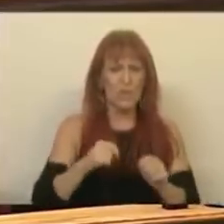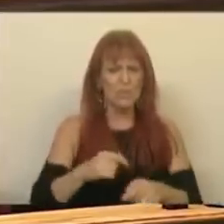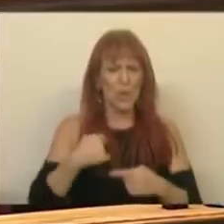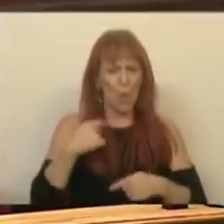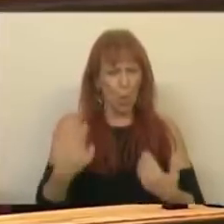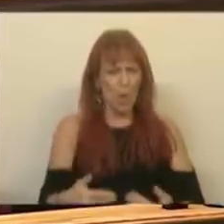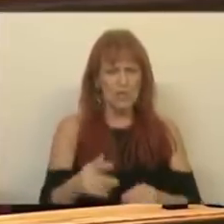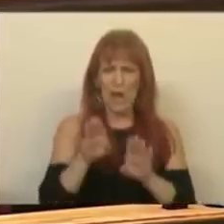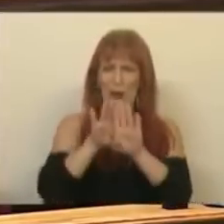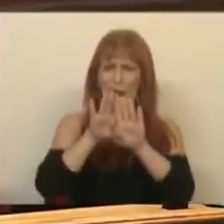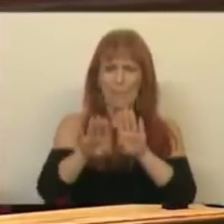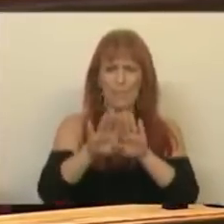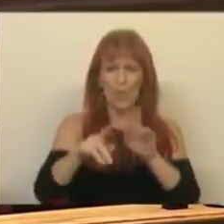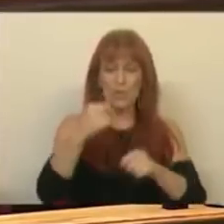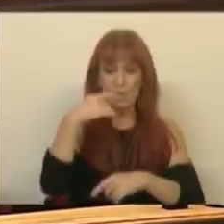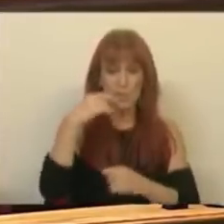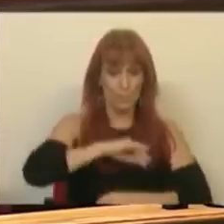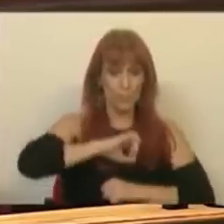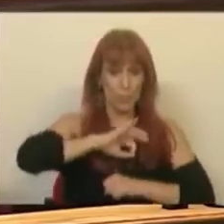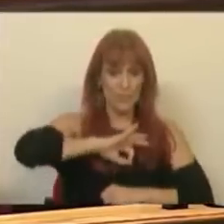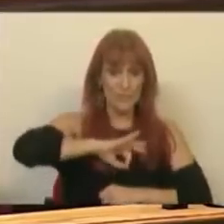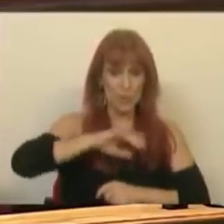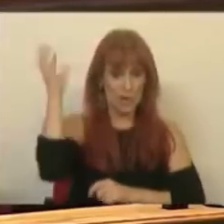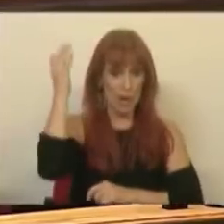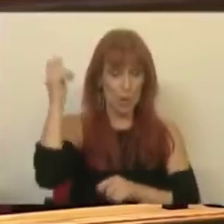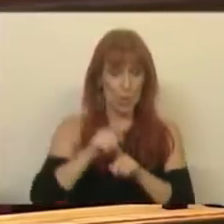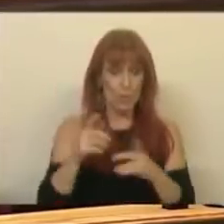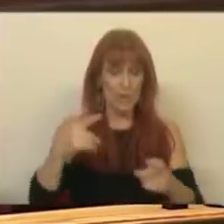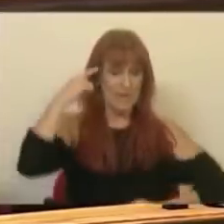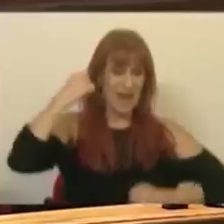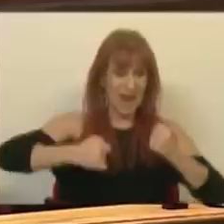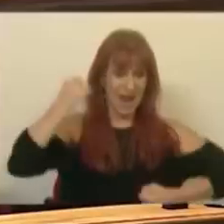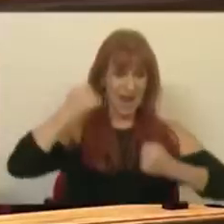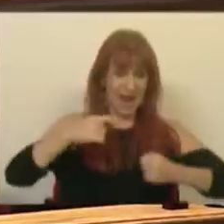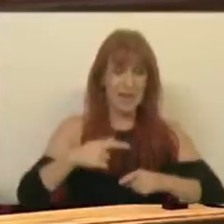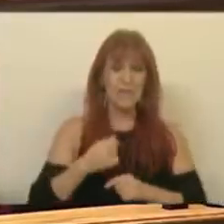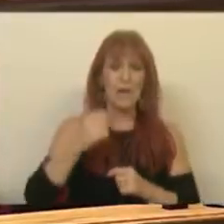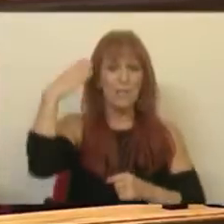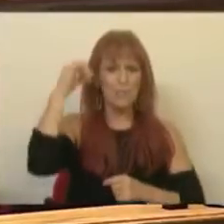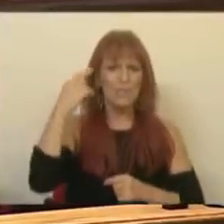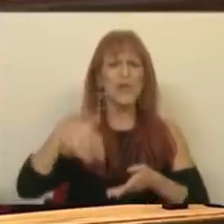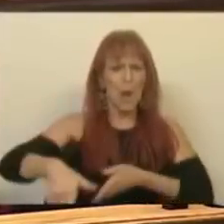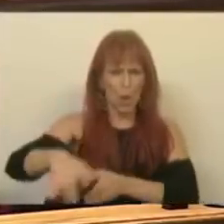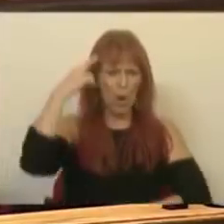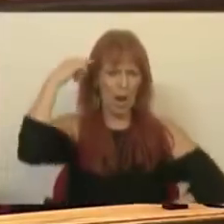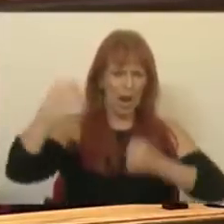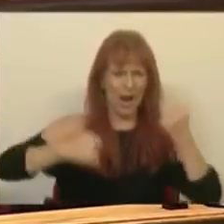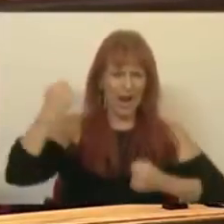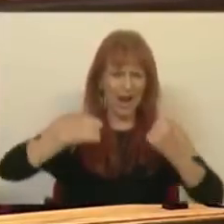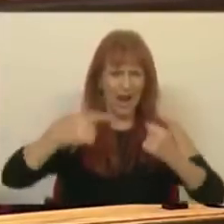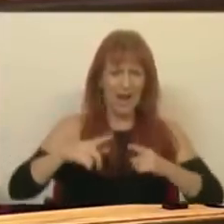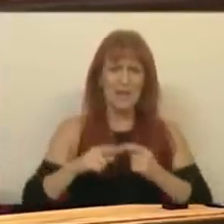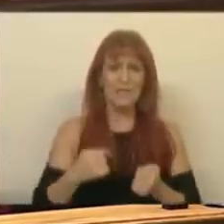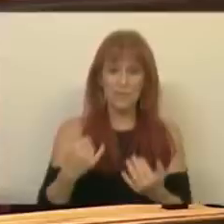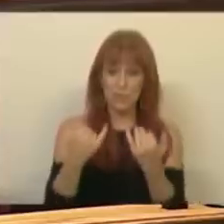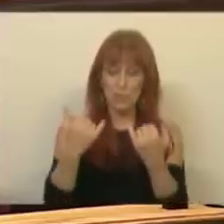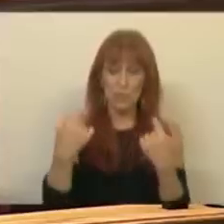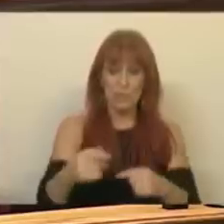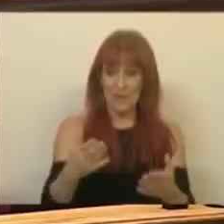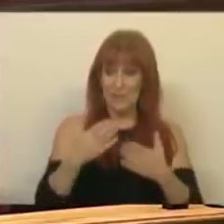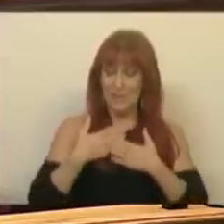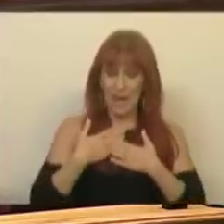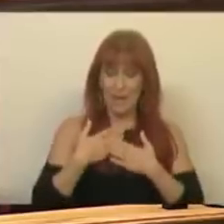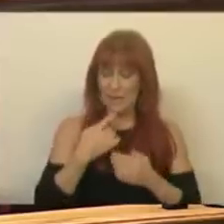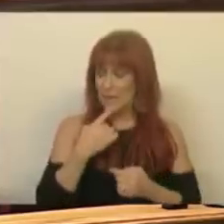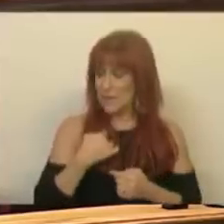hoje tivemos aqui à porta os profissionais da cultura protestarem temos os professores na rua também a protestarem tivemos uma notícia que nos